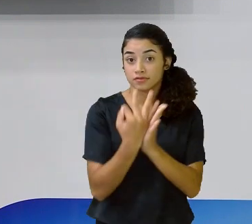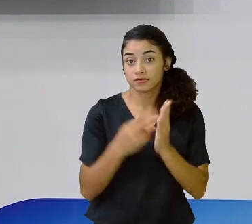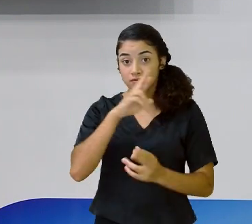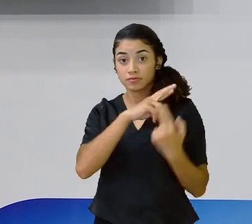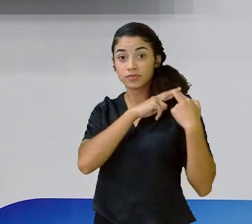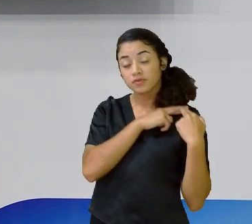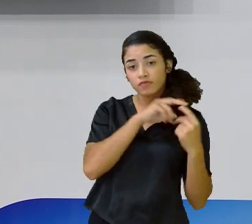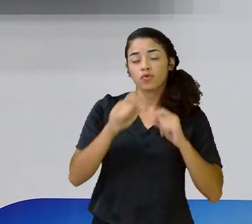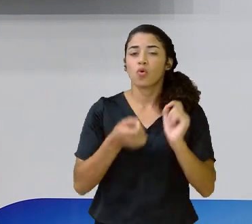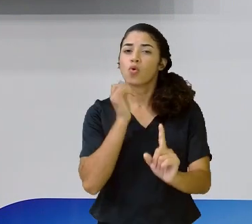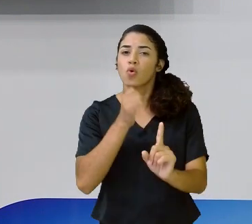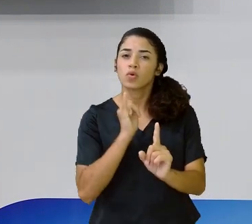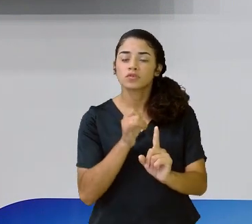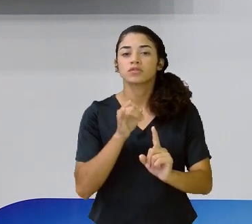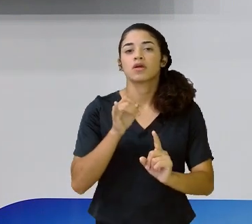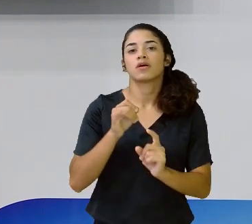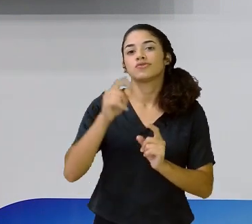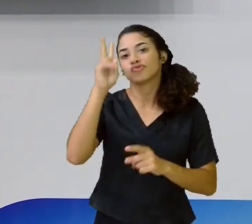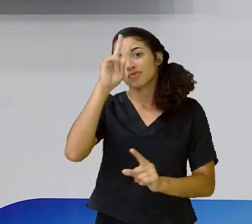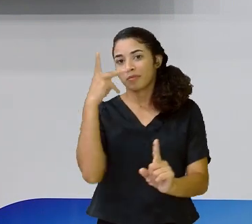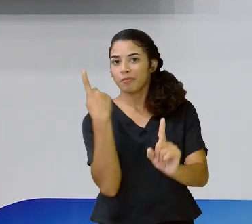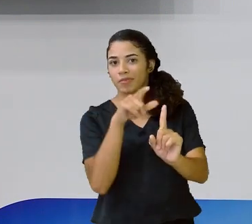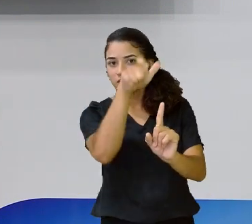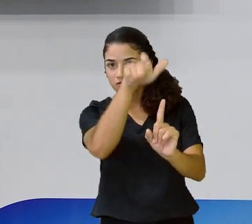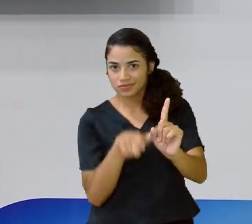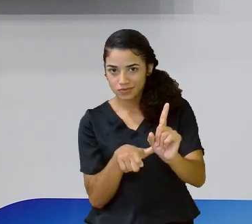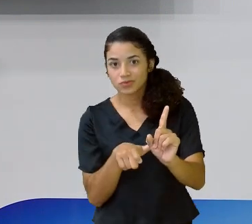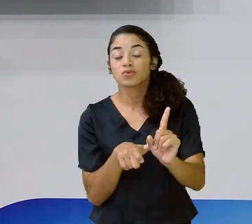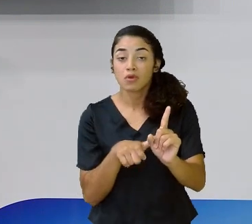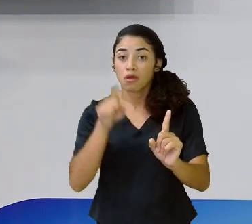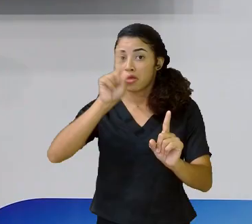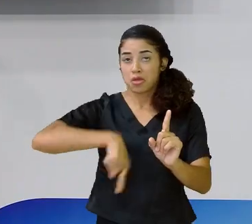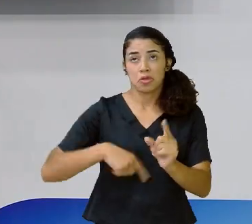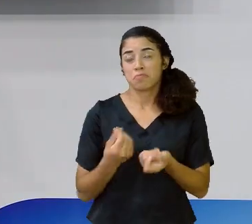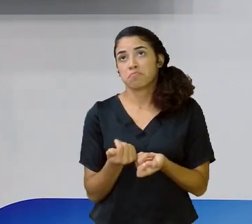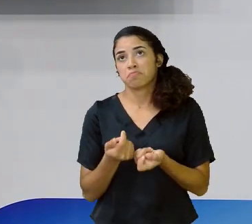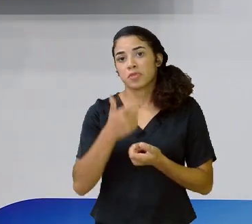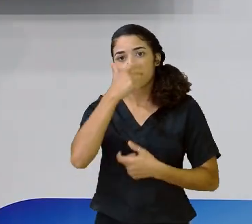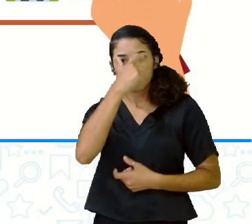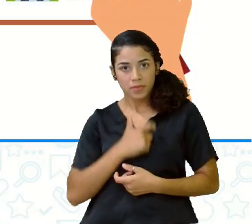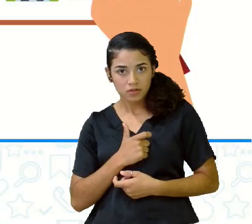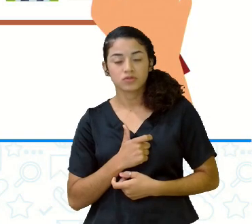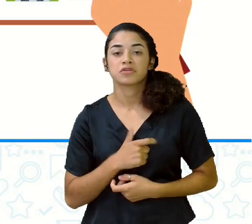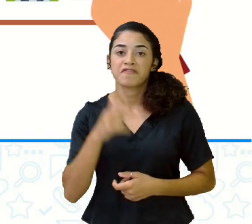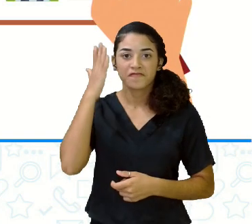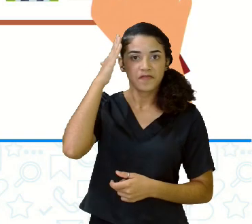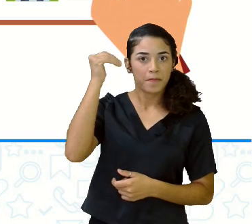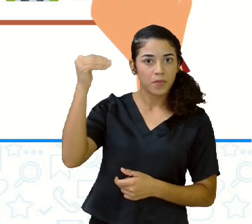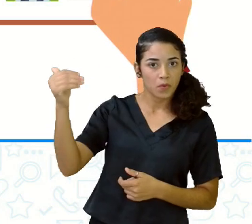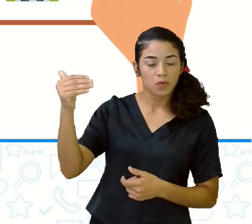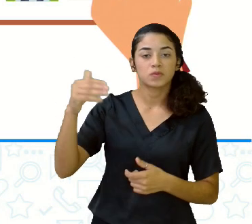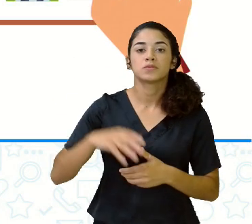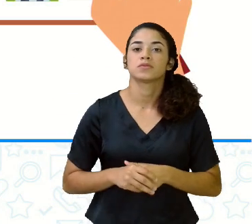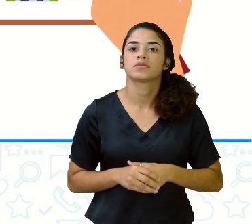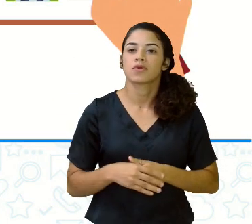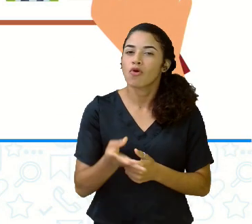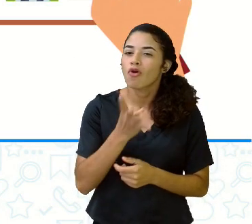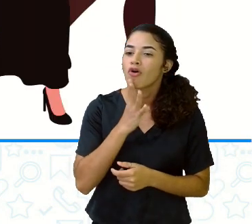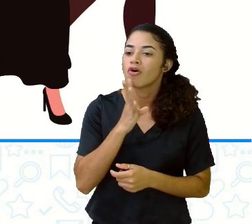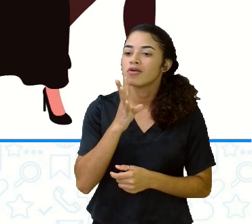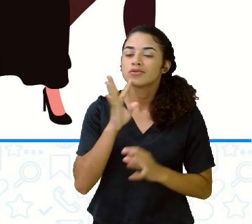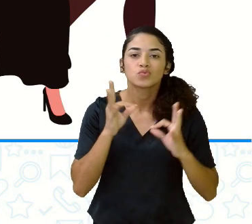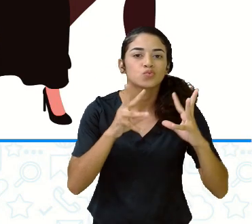por contar a história de uma pessoa. Geralmente, essa pessoa é uma personalidade, ou seja, uma pessoa famosa,